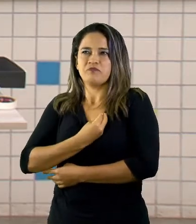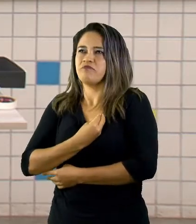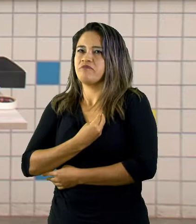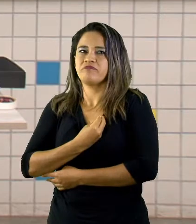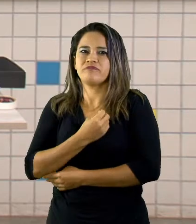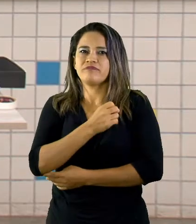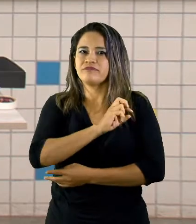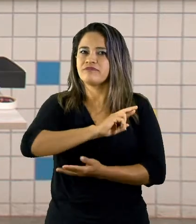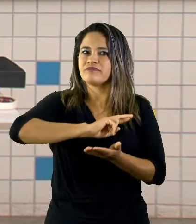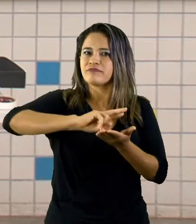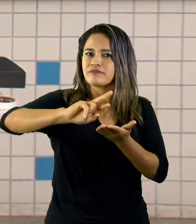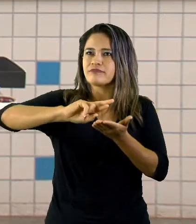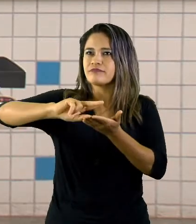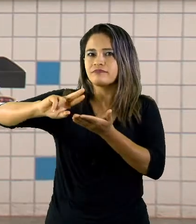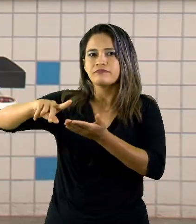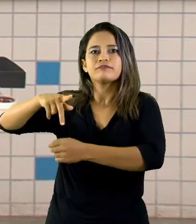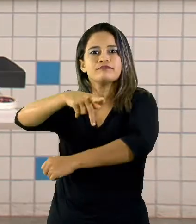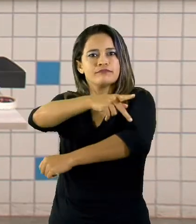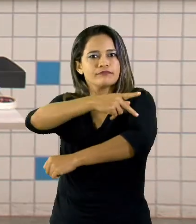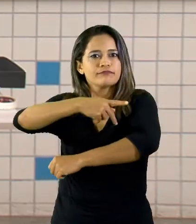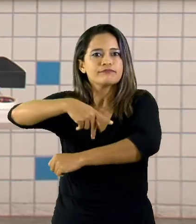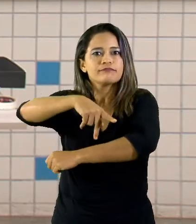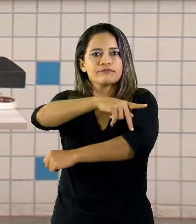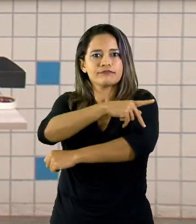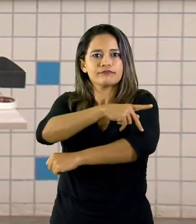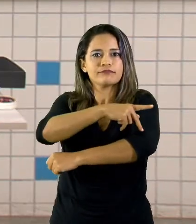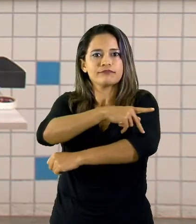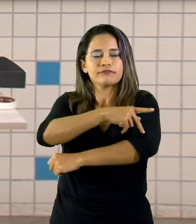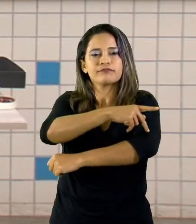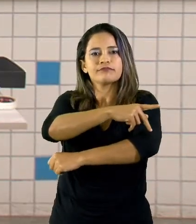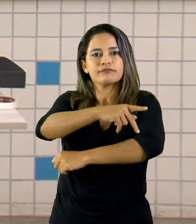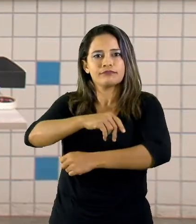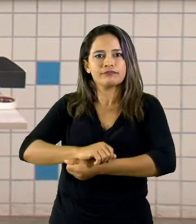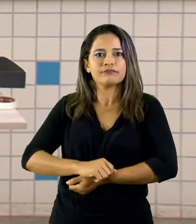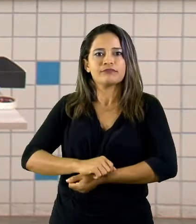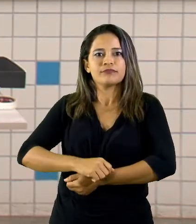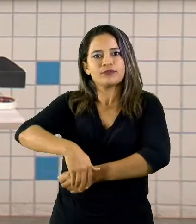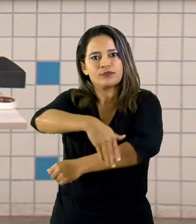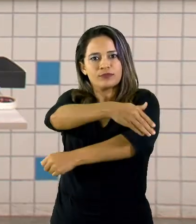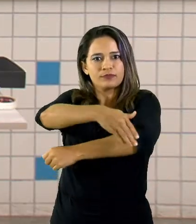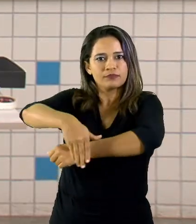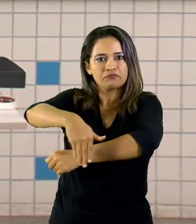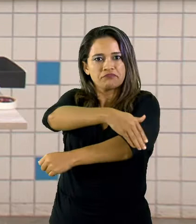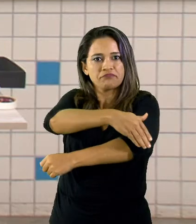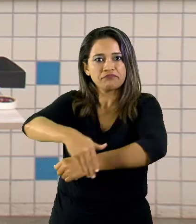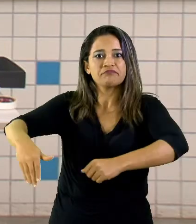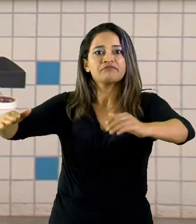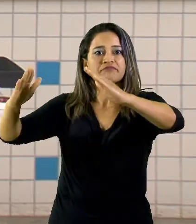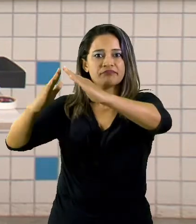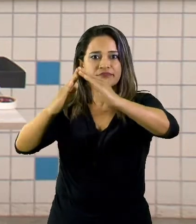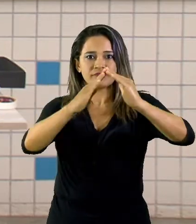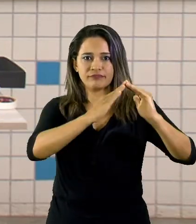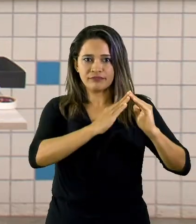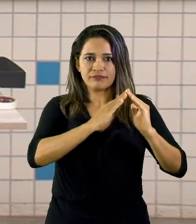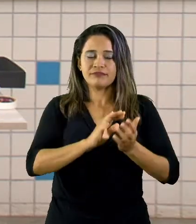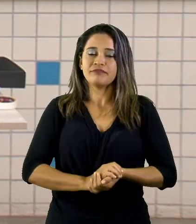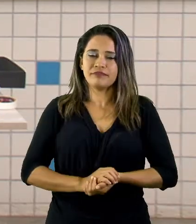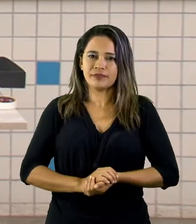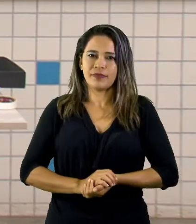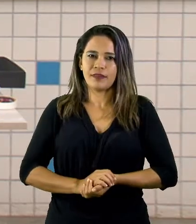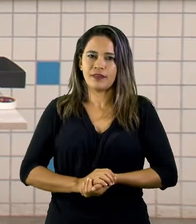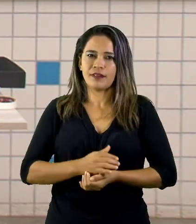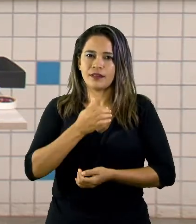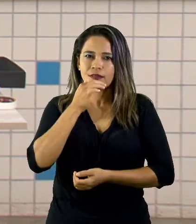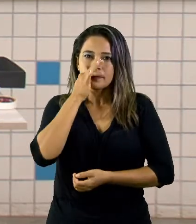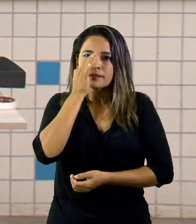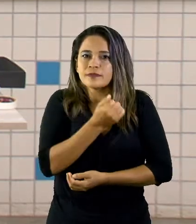lugares, nas praças, parques, ruas e moradias. Na primavera, o que